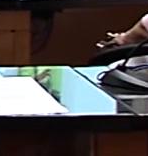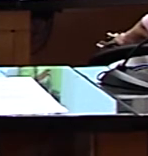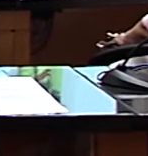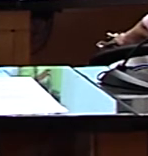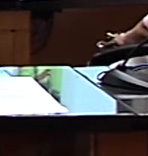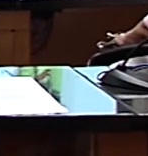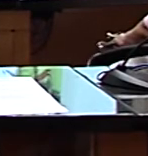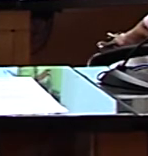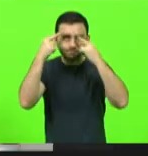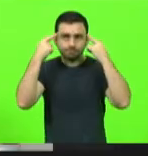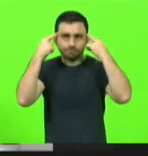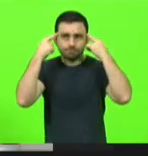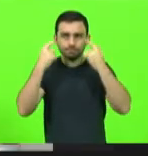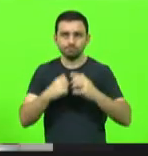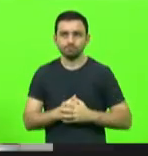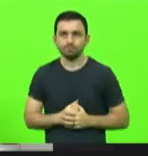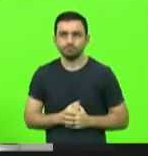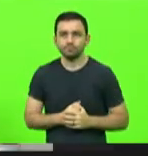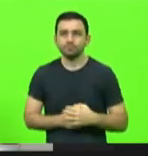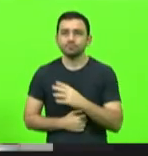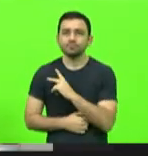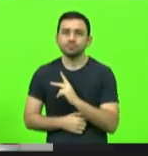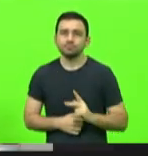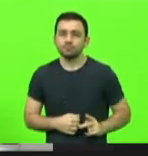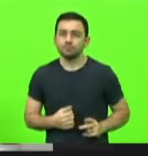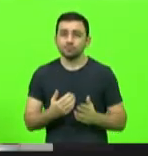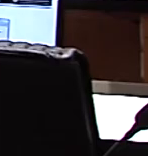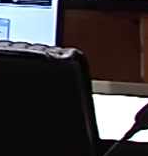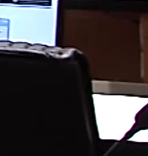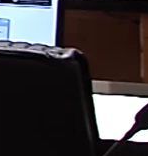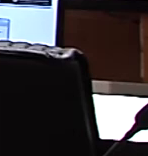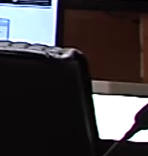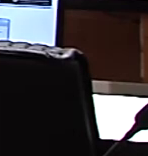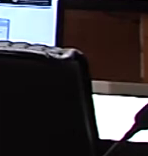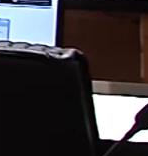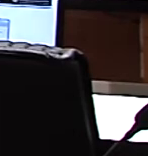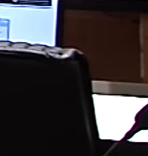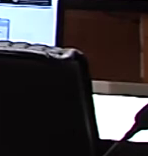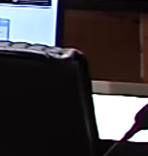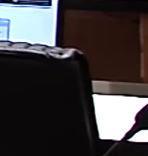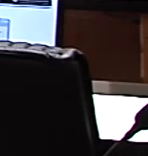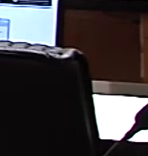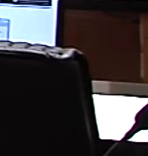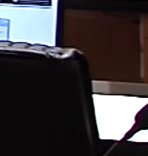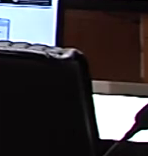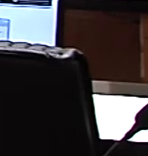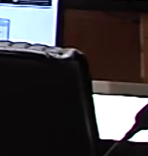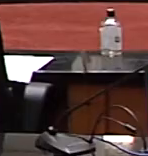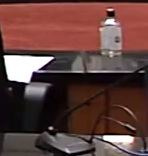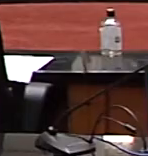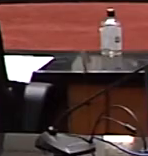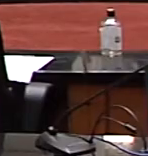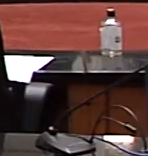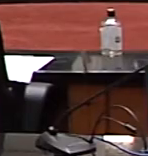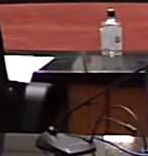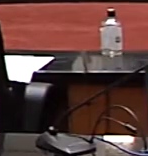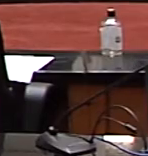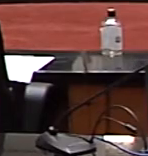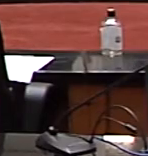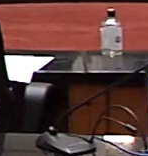da bancada feminina, que reconhece e valoriza o trabalho realizado pela instituição em Santa Catarina. A